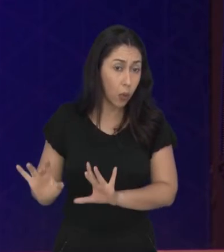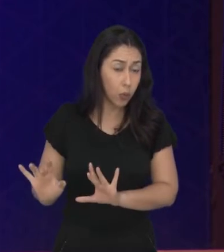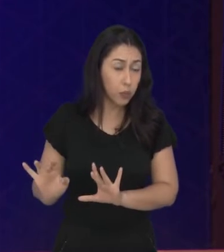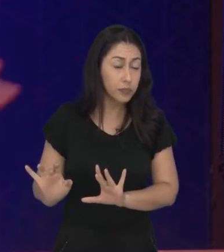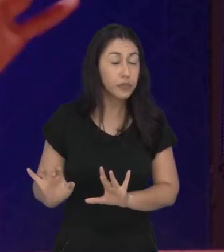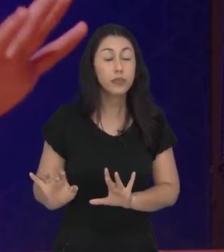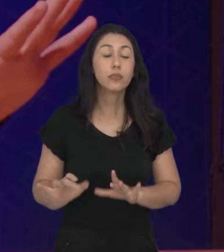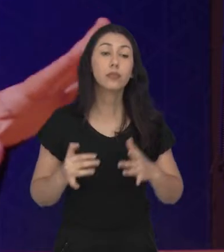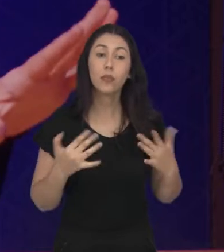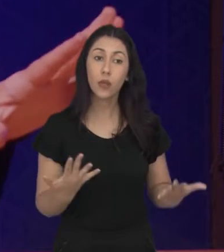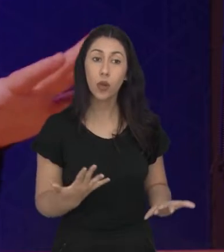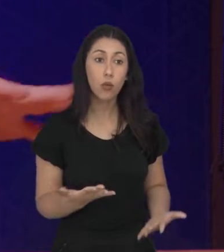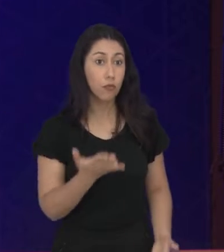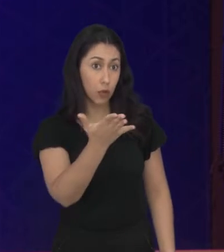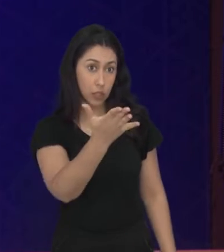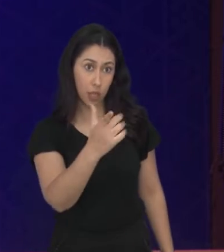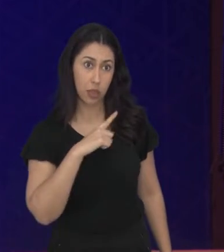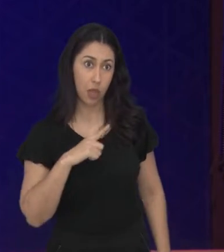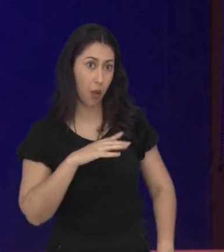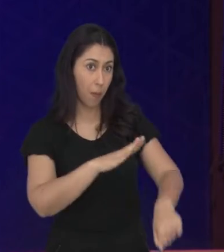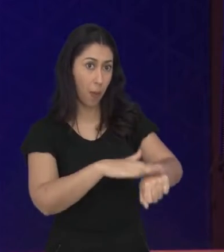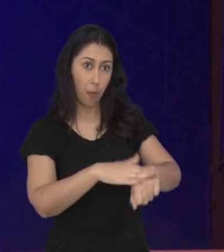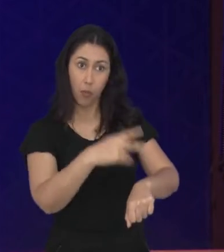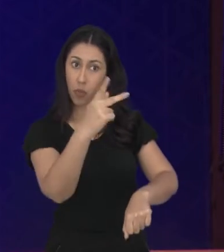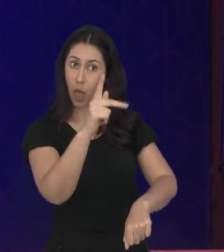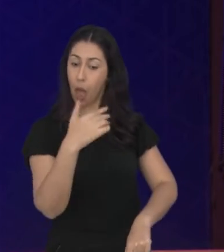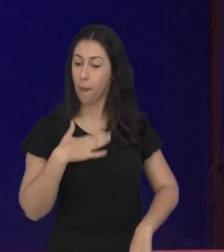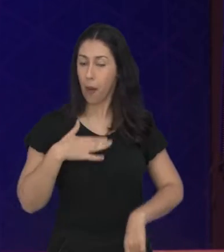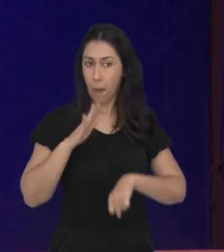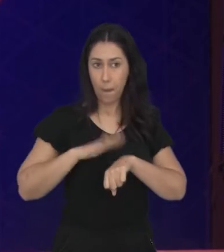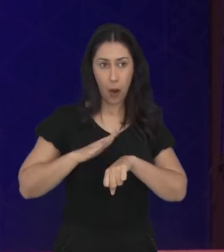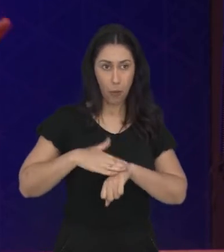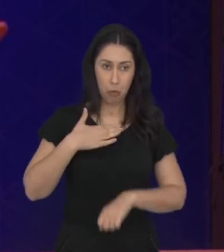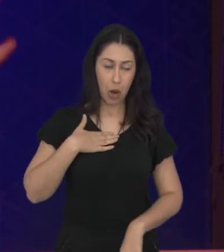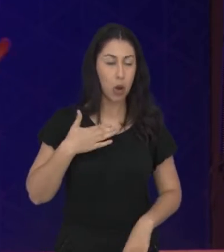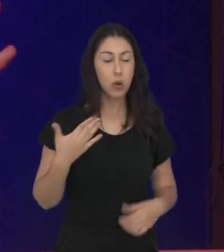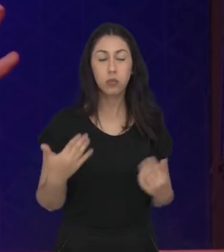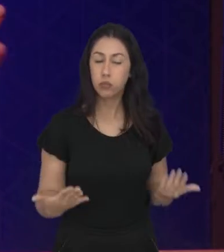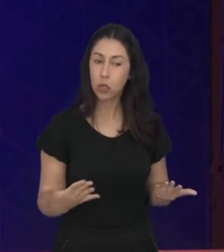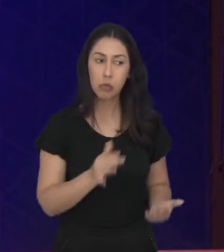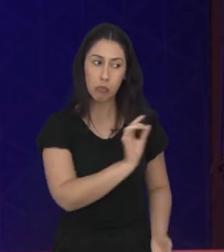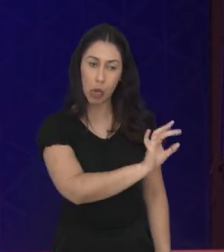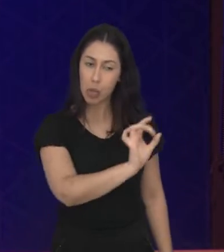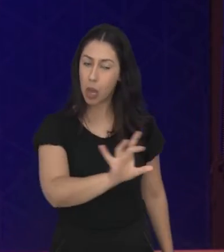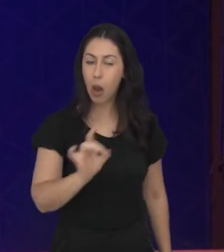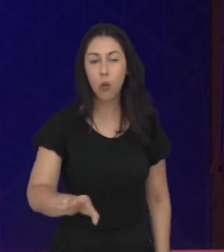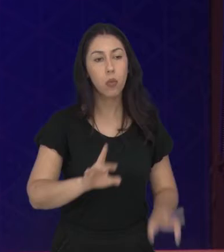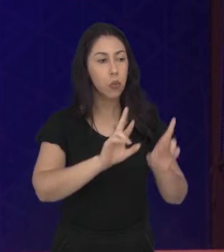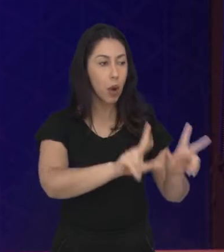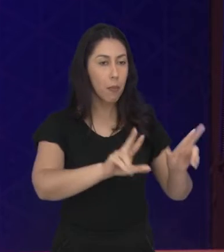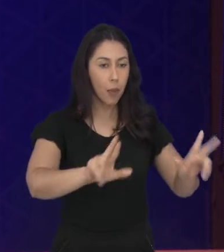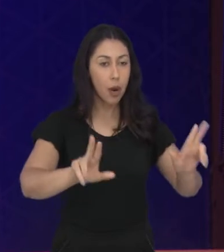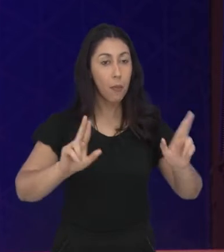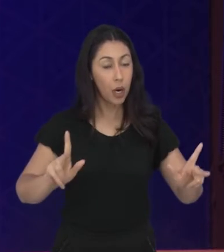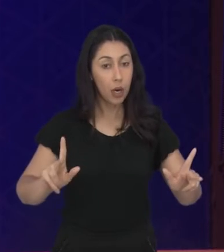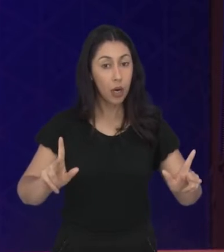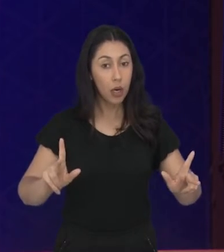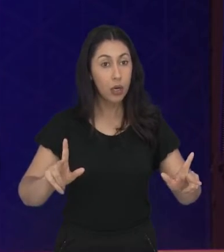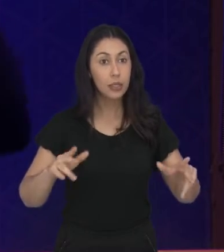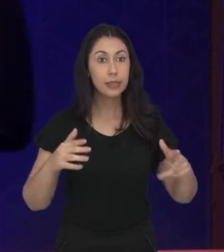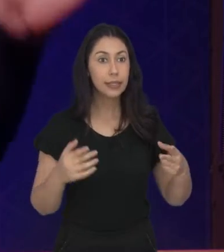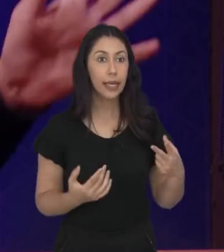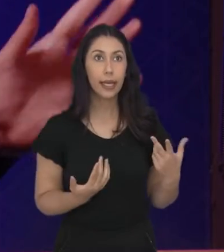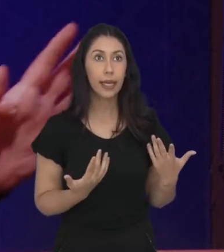Então, você vai ter o seu cronótipo, eu vou ter o meu cronótipo, cada corpo, né, vai ter o seu próprio cronótipo, que é o seu